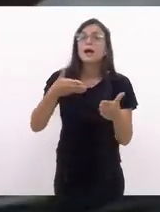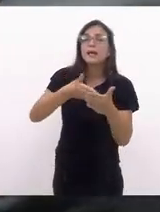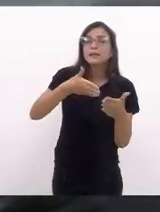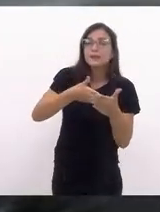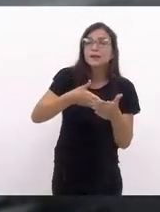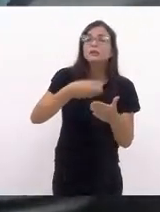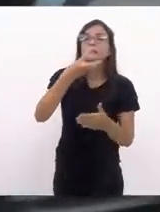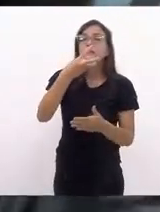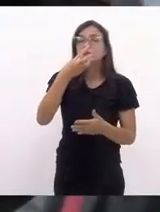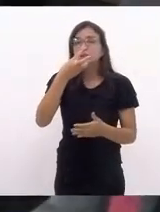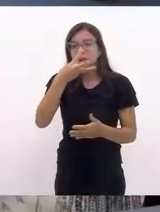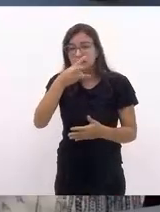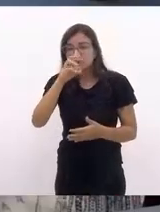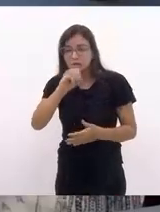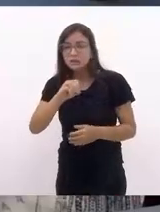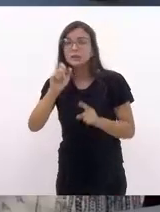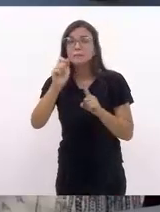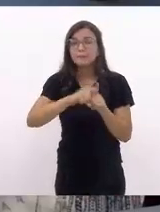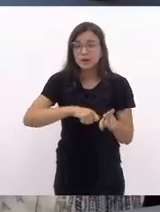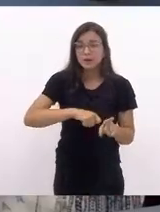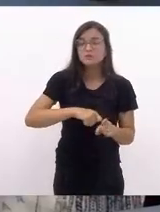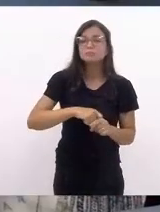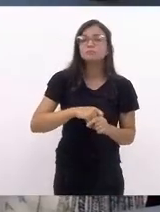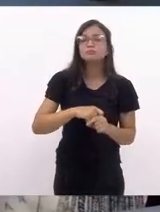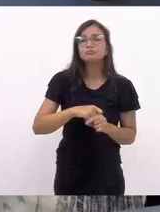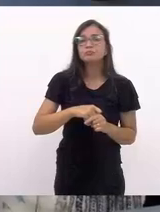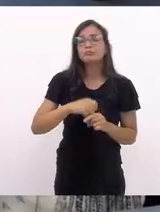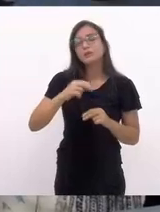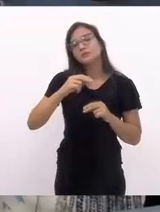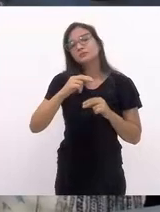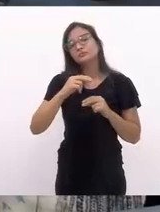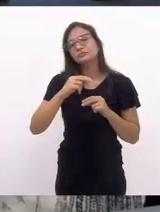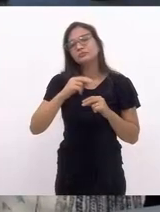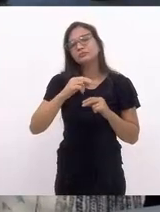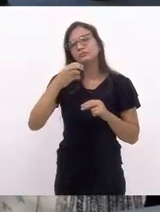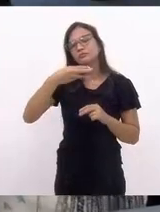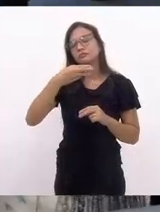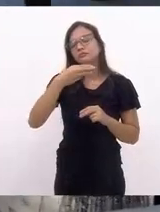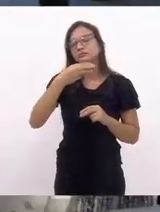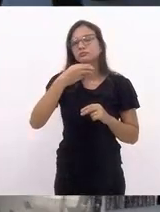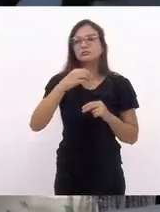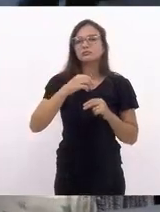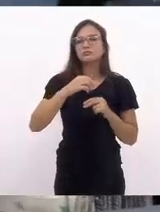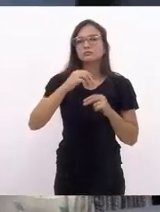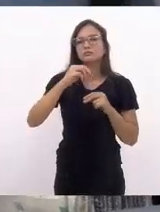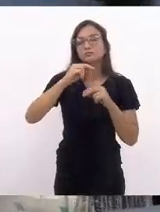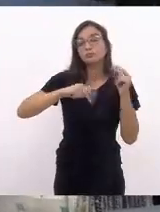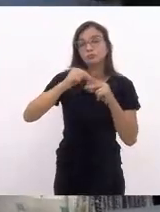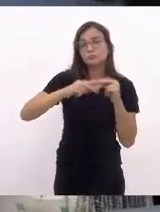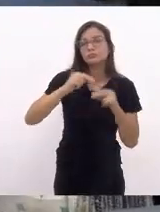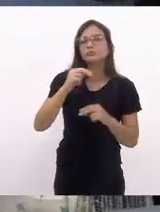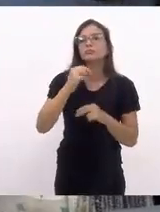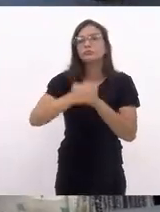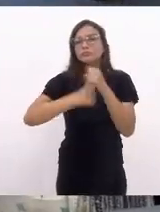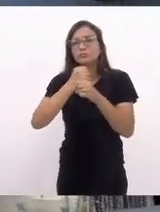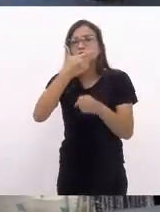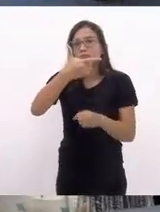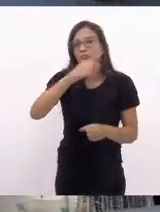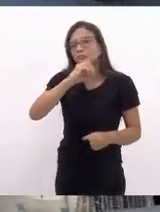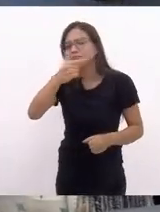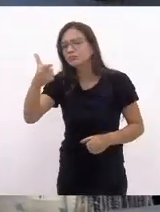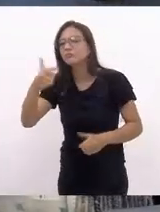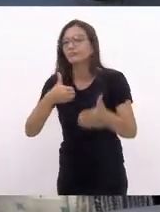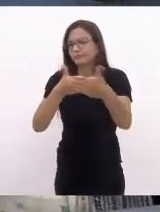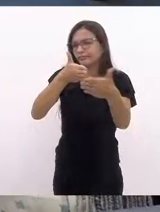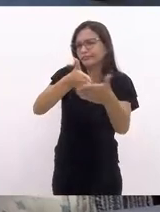6:22 ela começou de orçamento do Deputado Marcus Miller por favor abre inscrições para ser